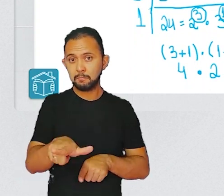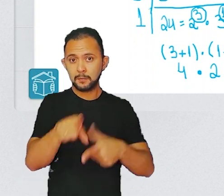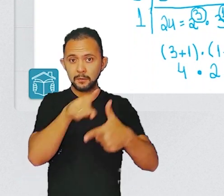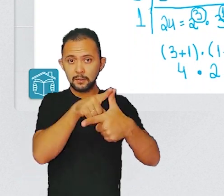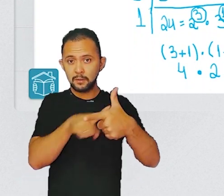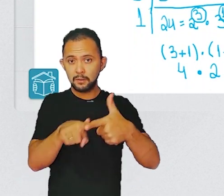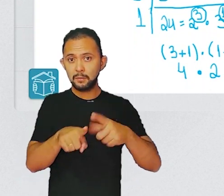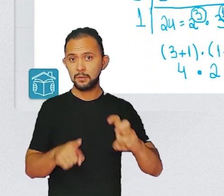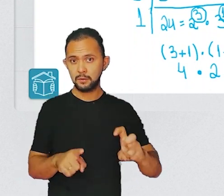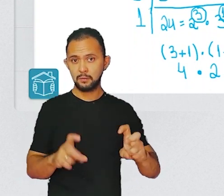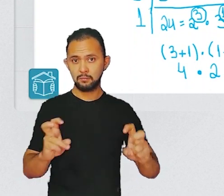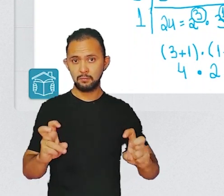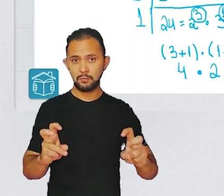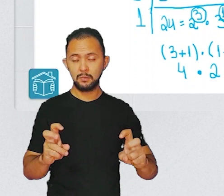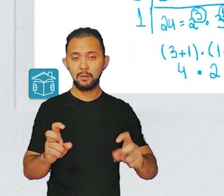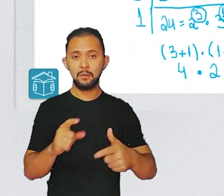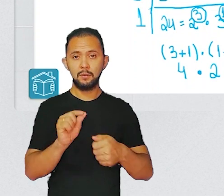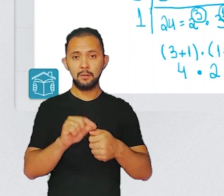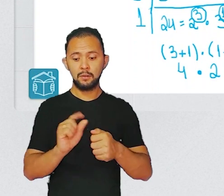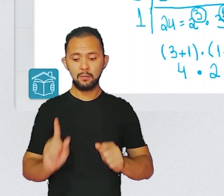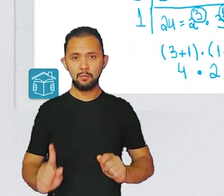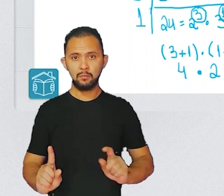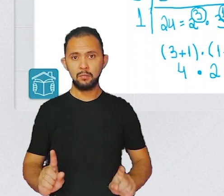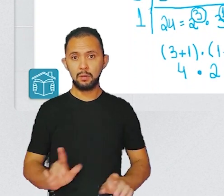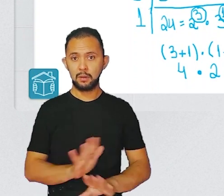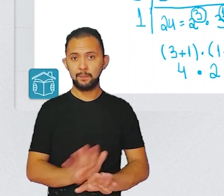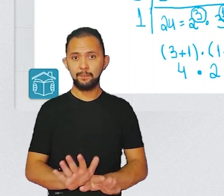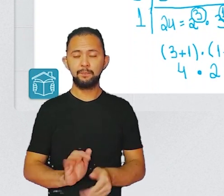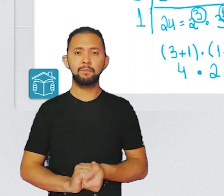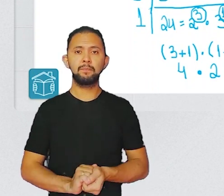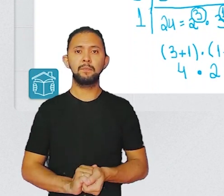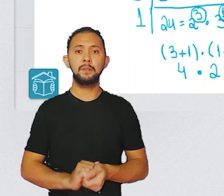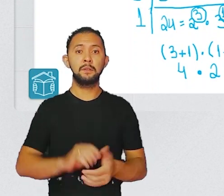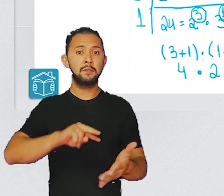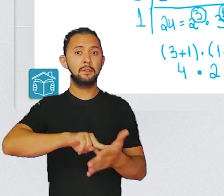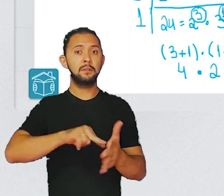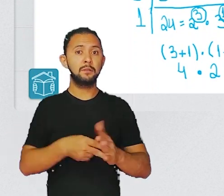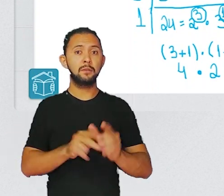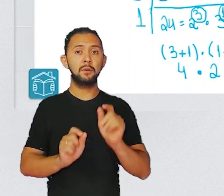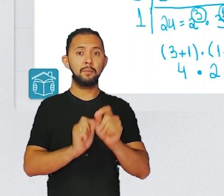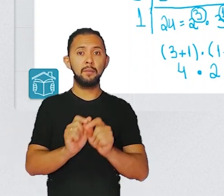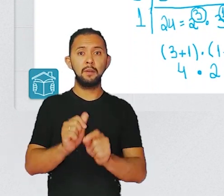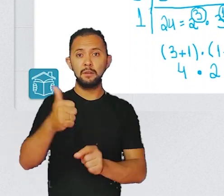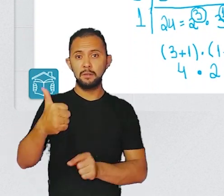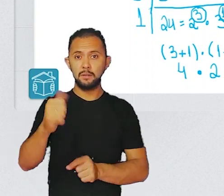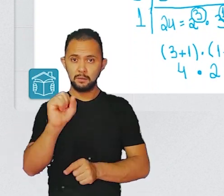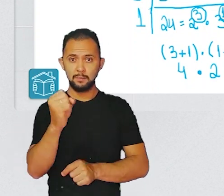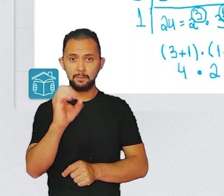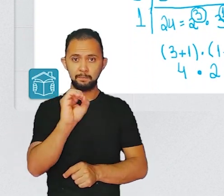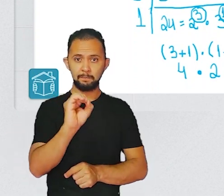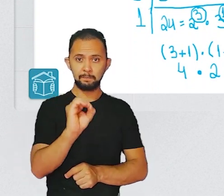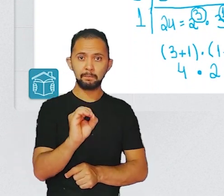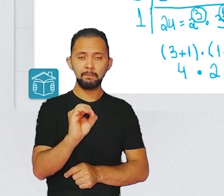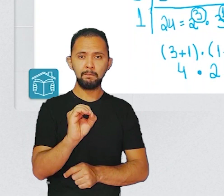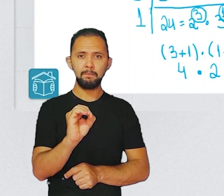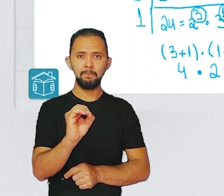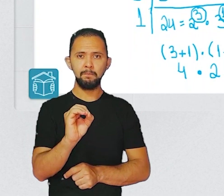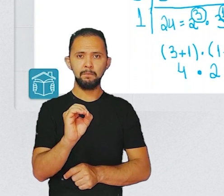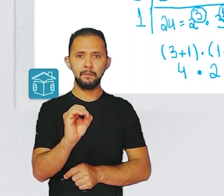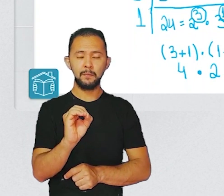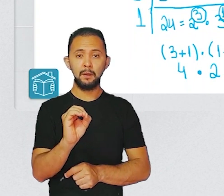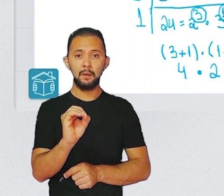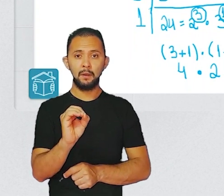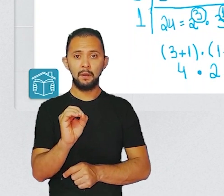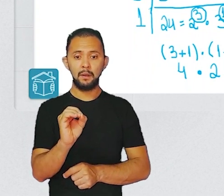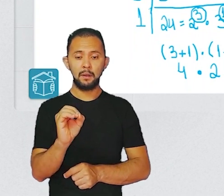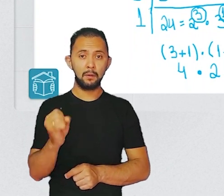ele mesmo ou por 1. Então, encerrou aí, ó. O que é que significa? Significa que 180 é igual